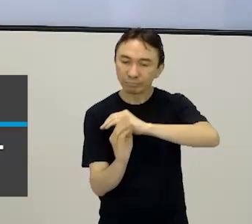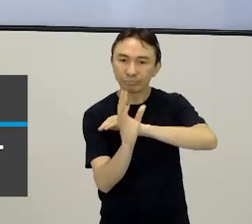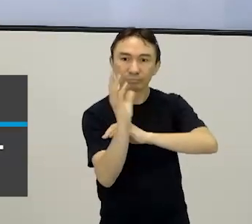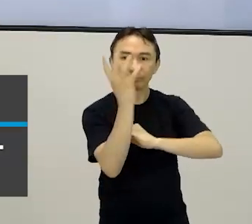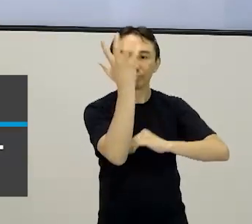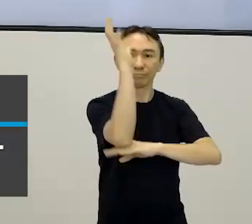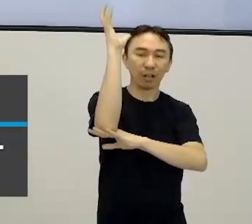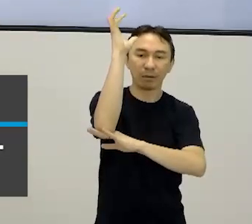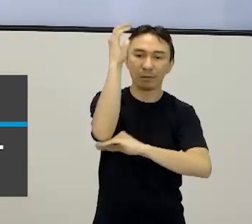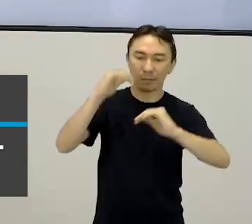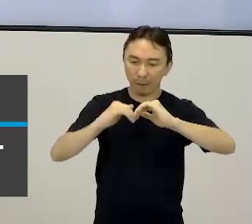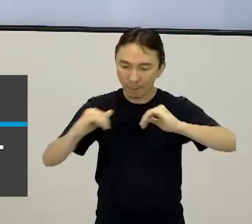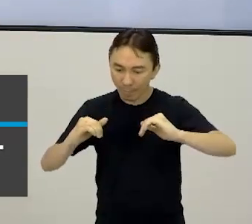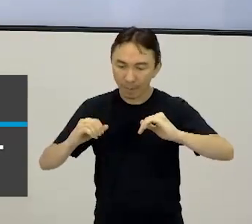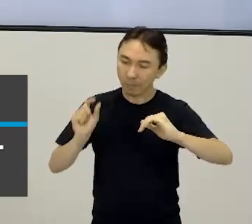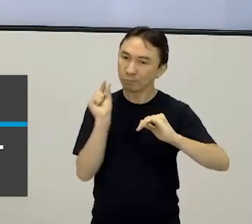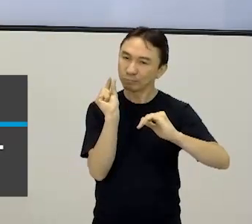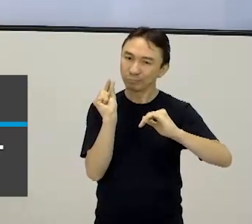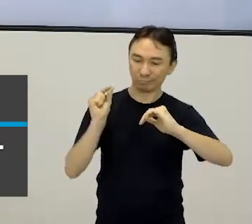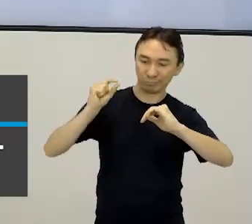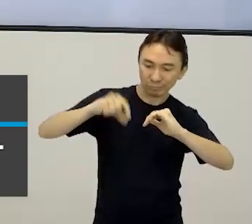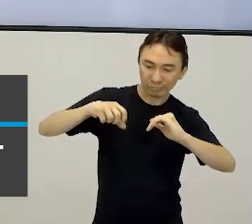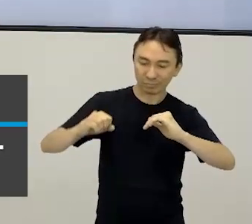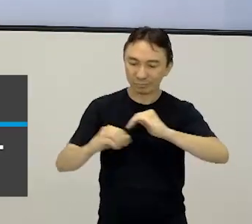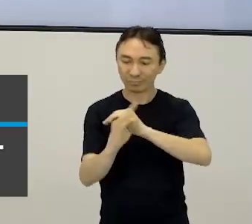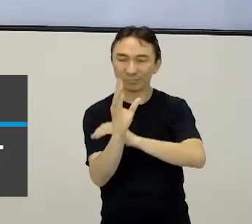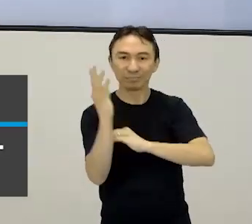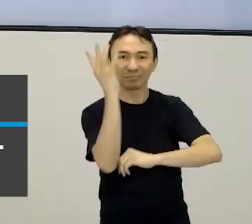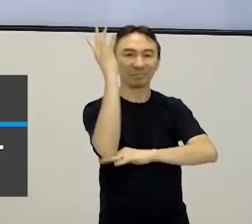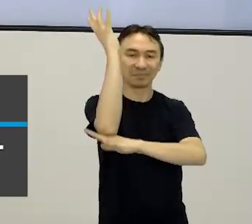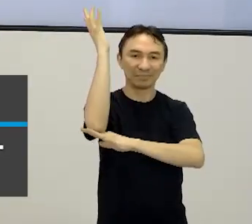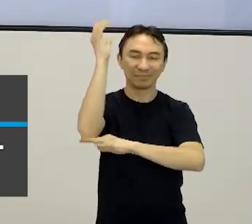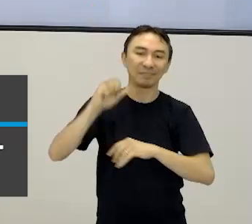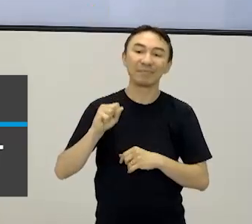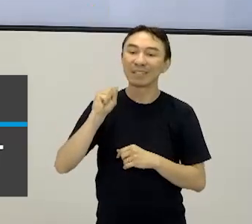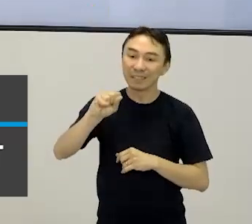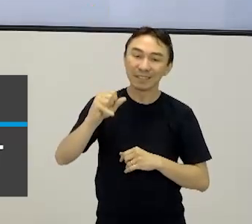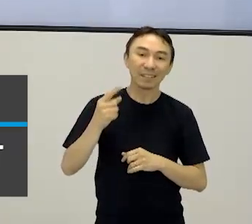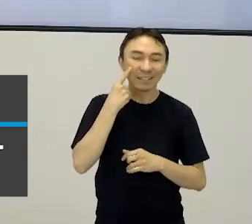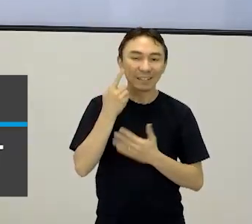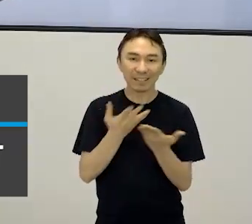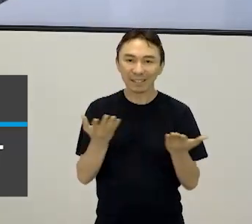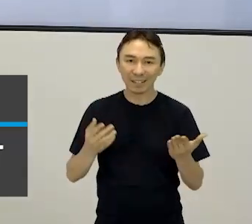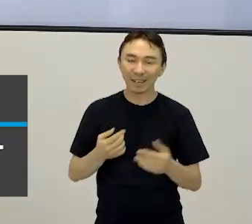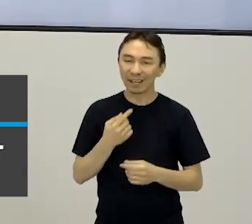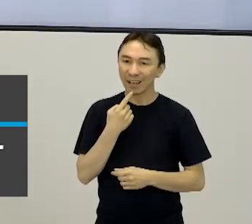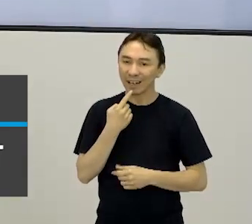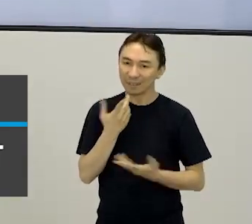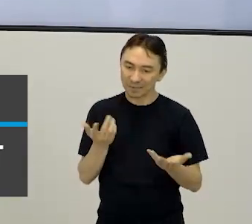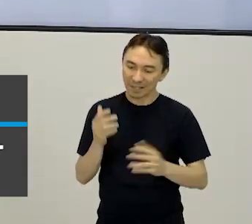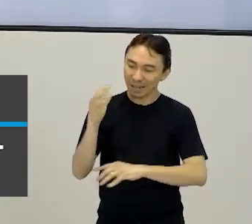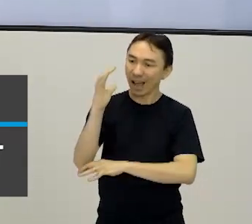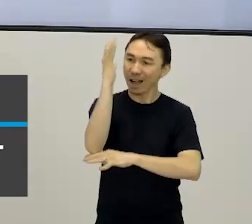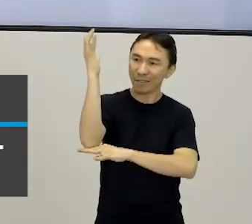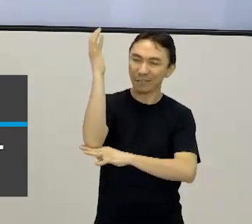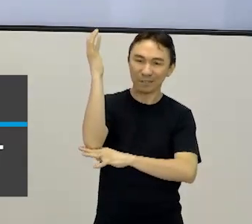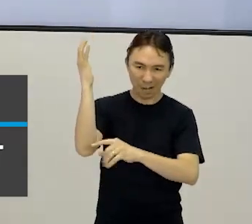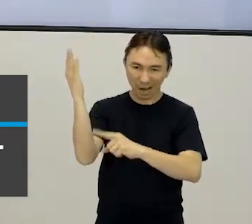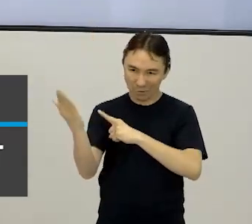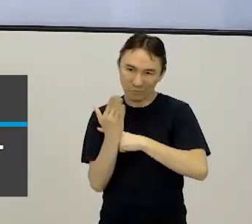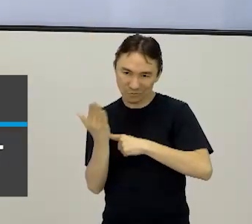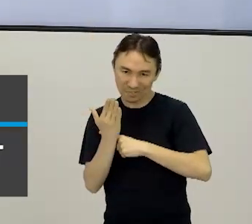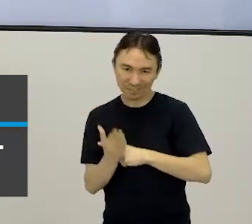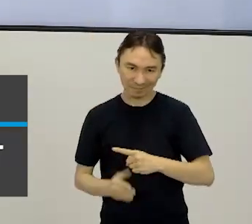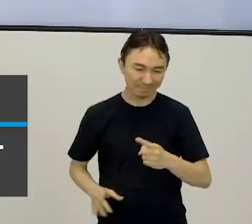se as árvores promovessem, sei lá, o Wi-Fi. A gente ia plantar sempre, pena que elas só promovem algo que é essencial para a nossa vida.